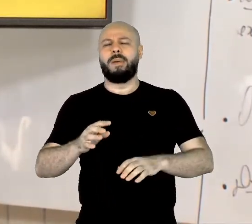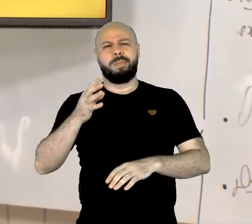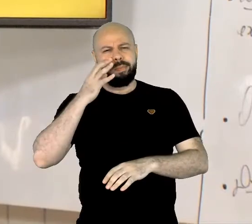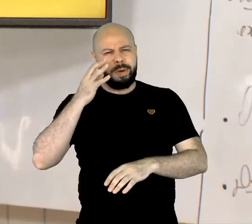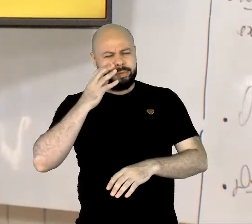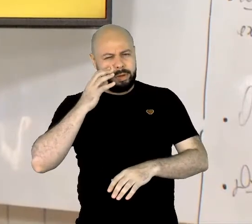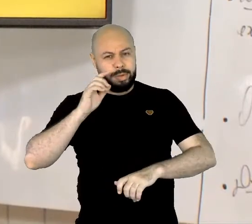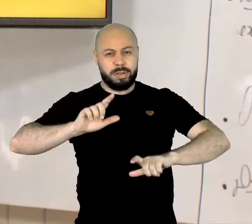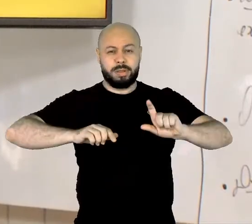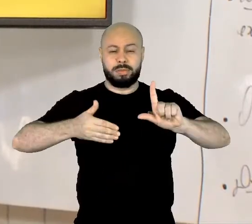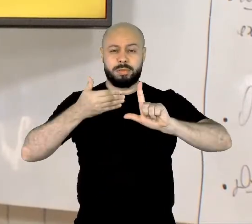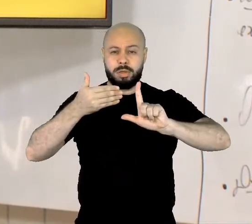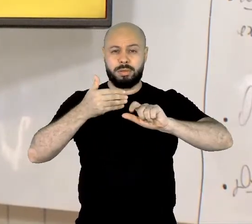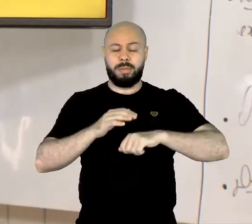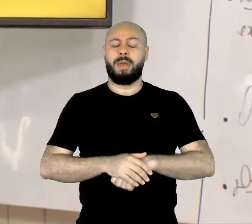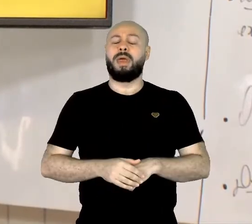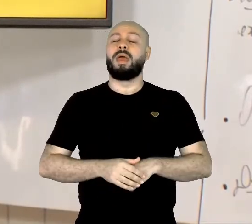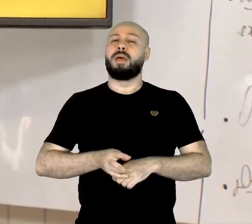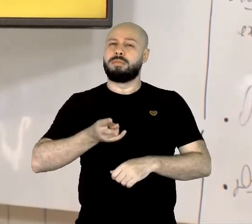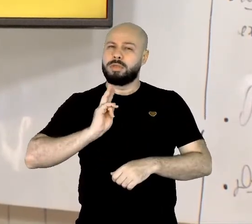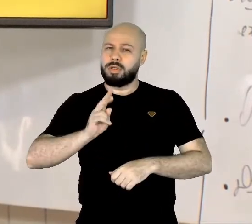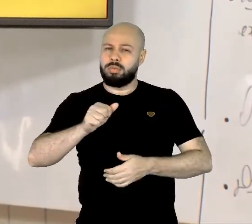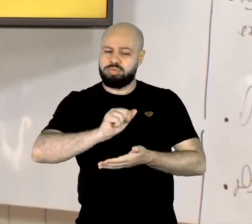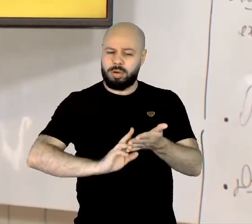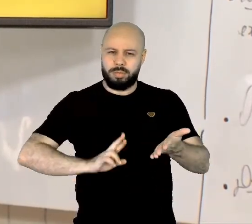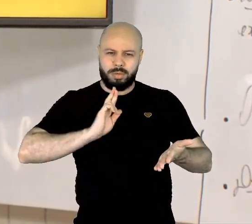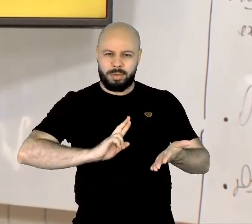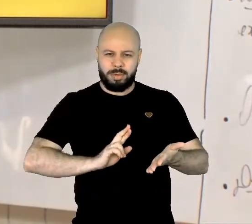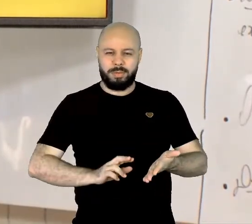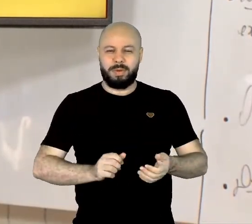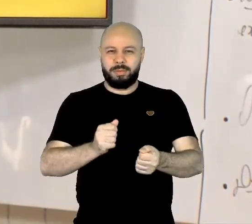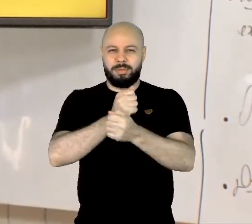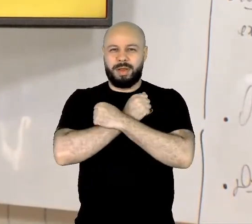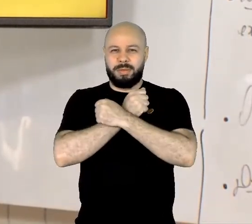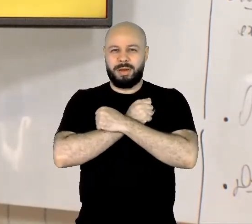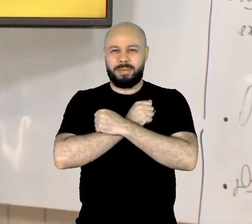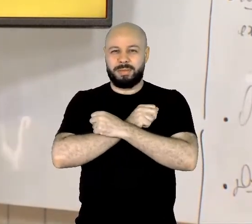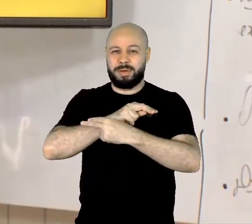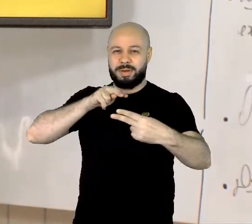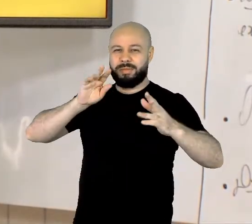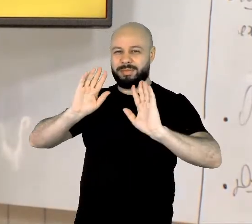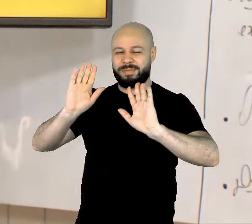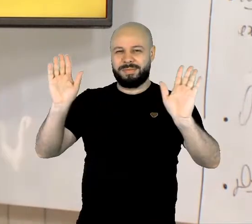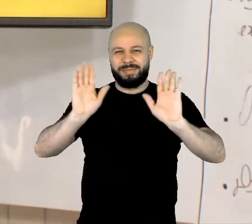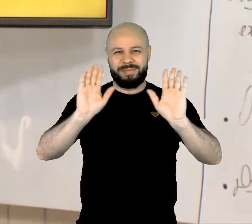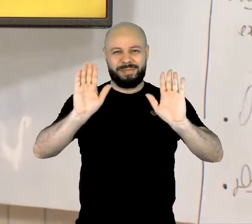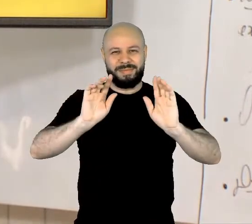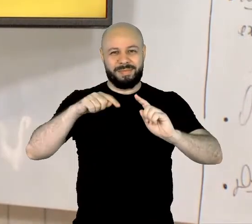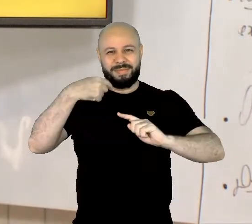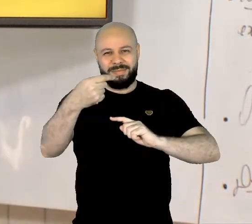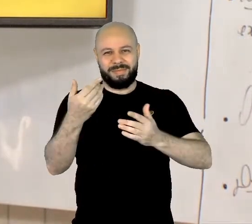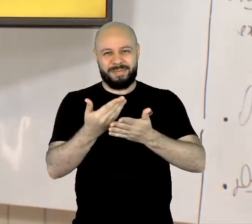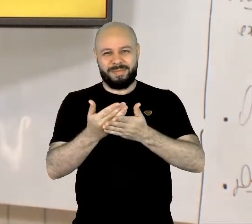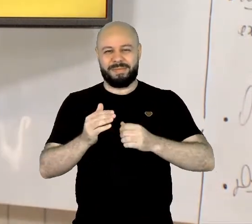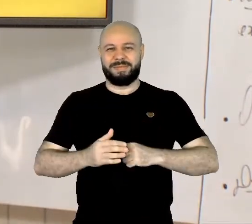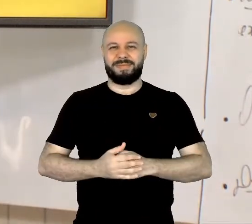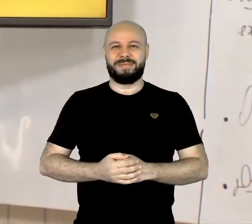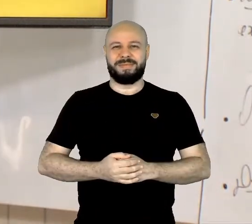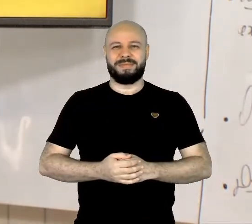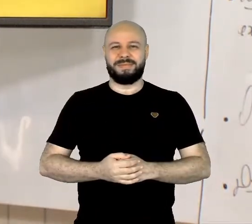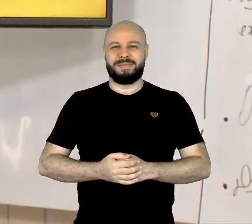às teleaulas e fazer as suas atividades. Um abraço virtual a todos vocês e até a próxima aula.